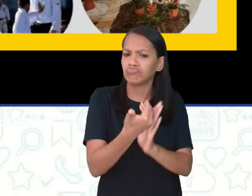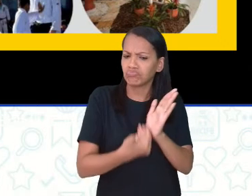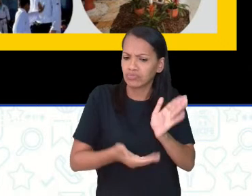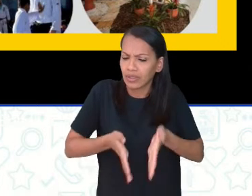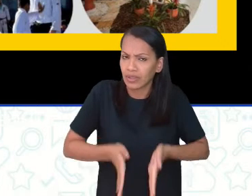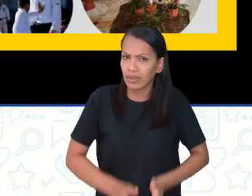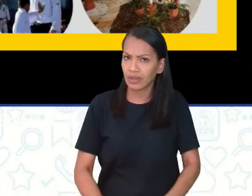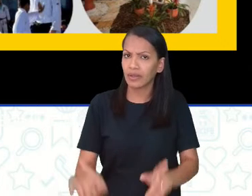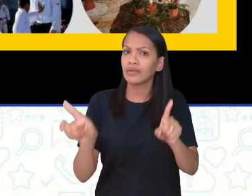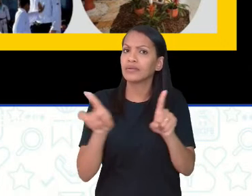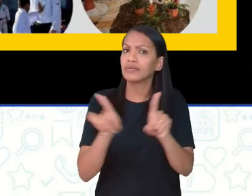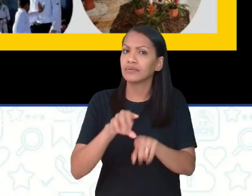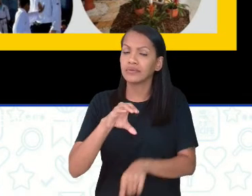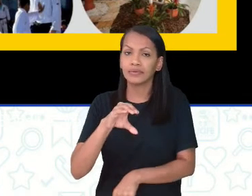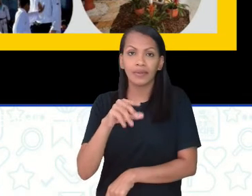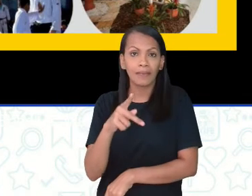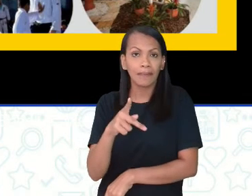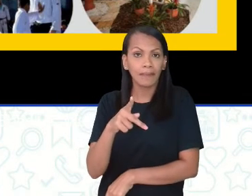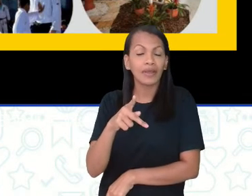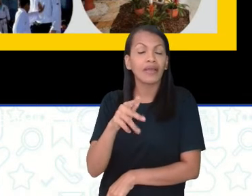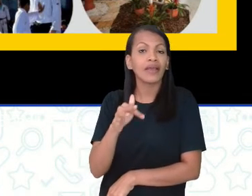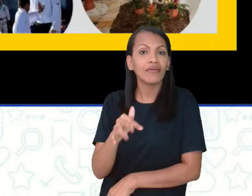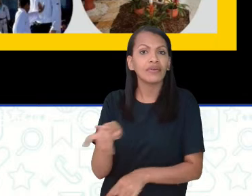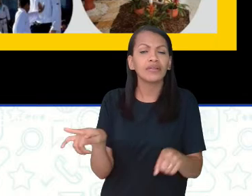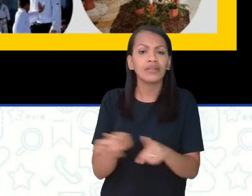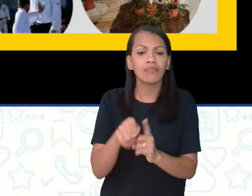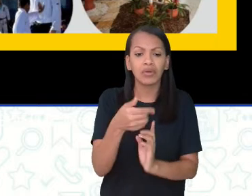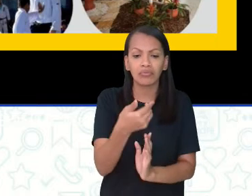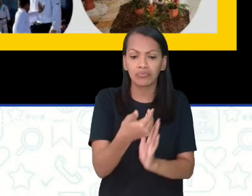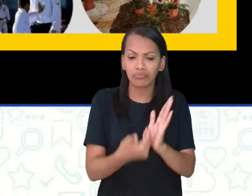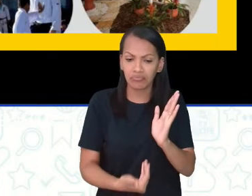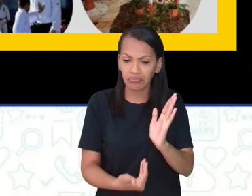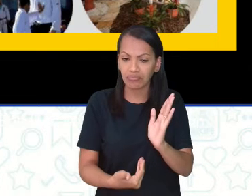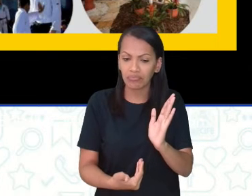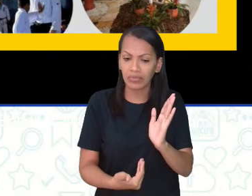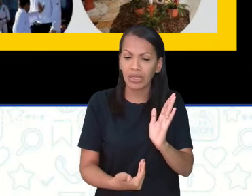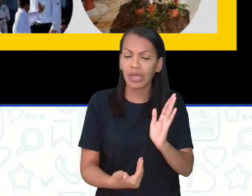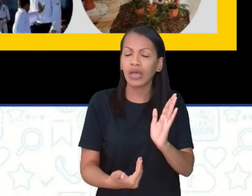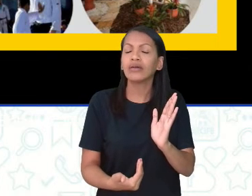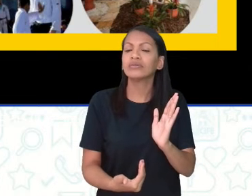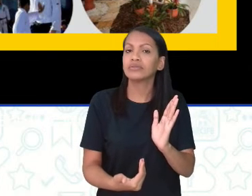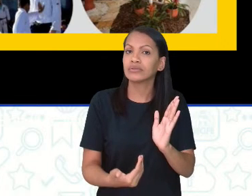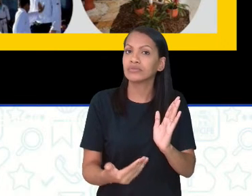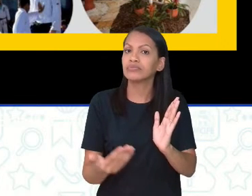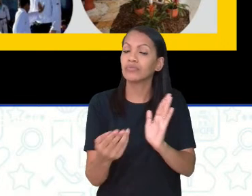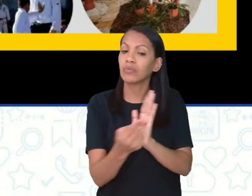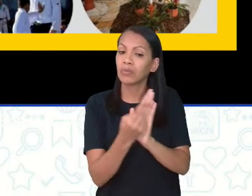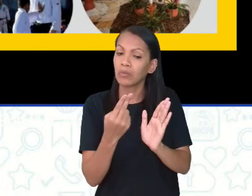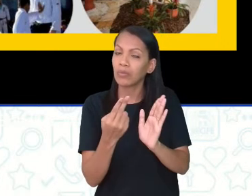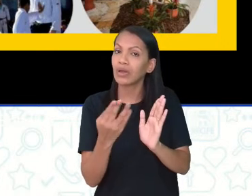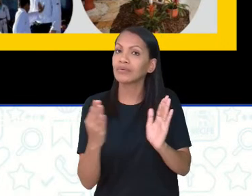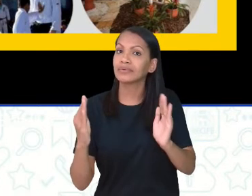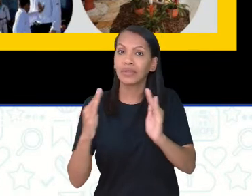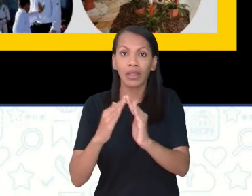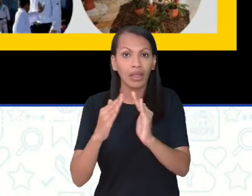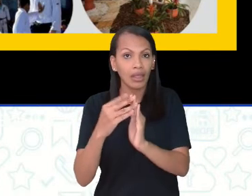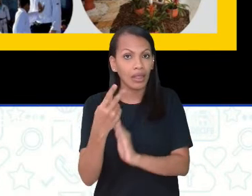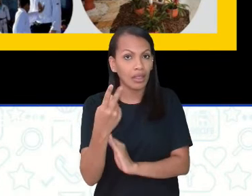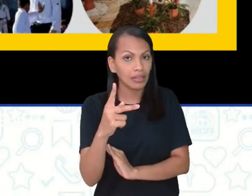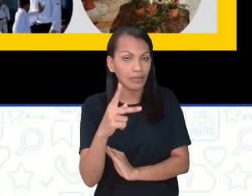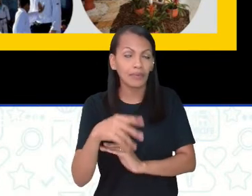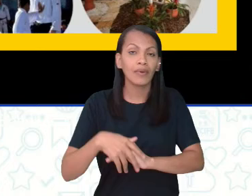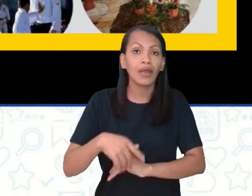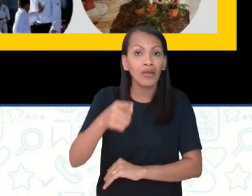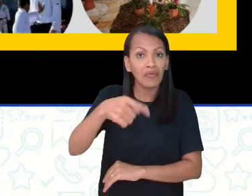tem o CPF também, comprovante de residência, você precisa residir aqui na cidade do Recife. E para você, né, que está